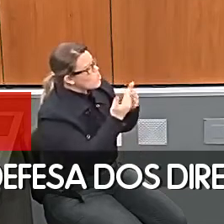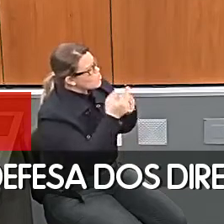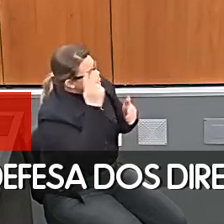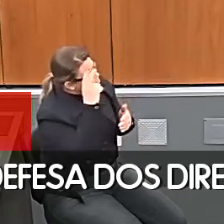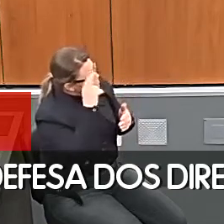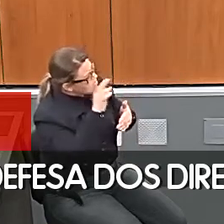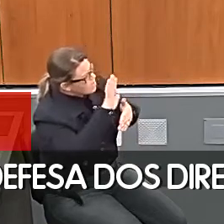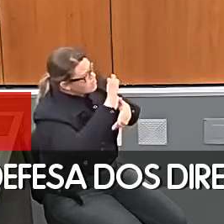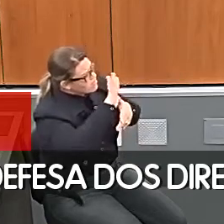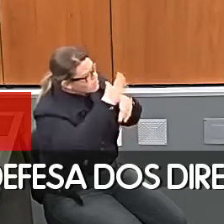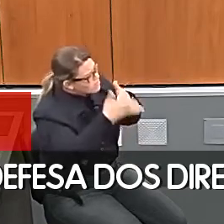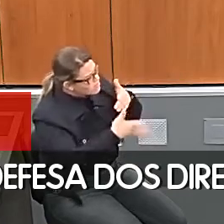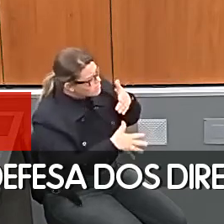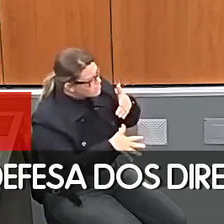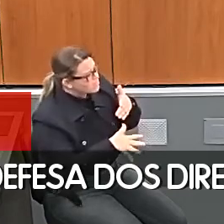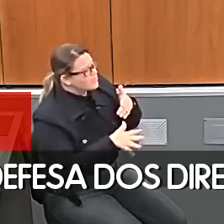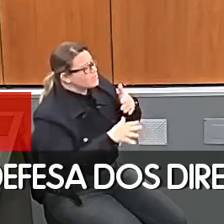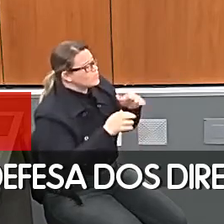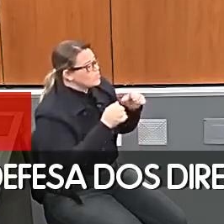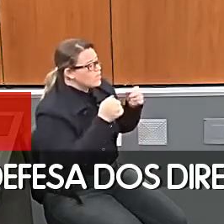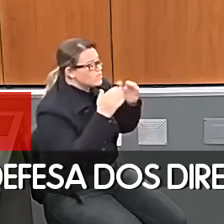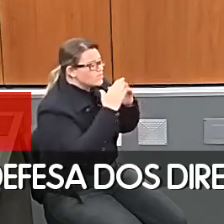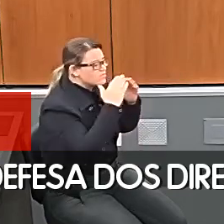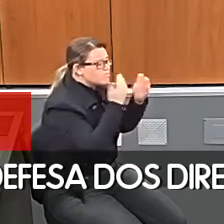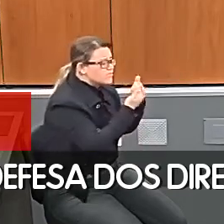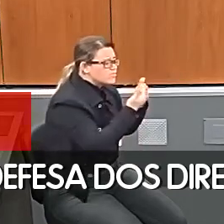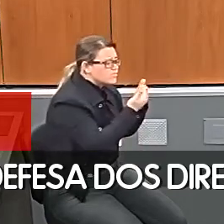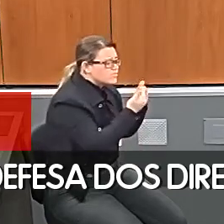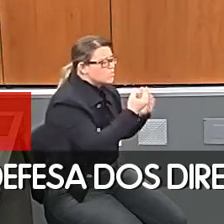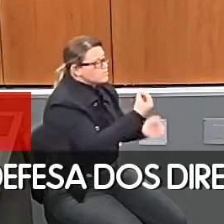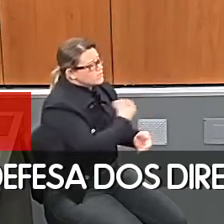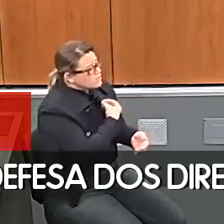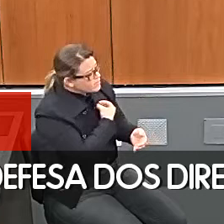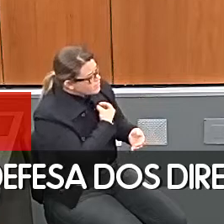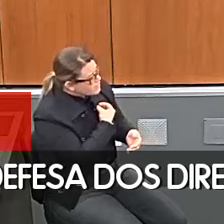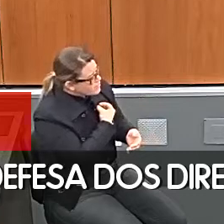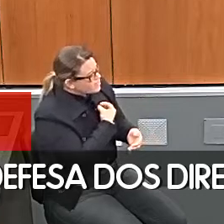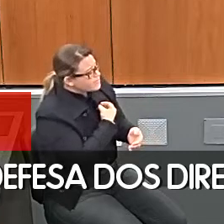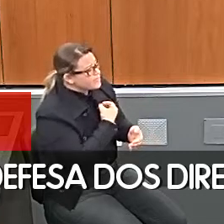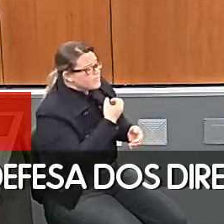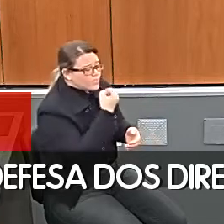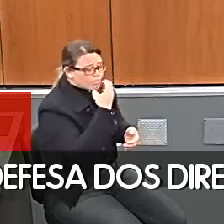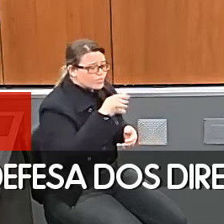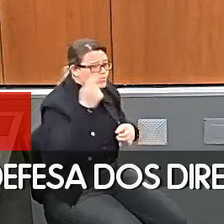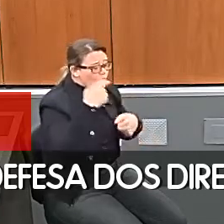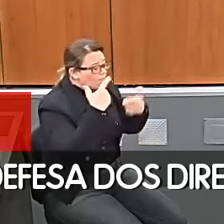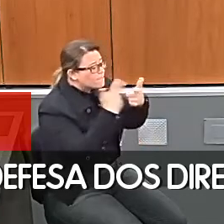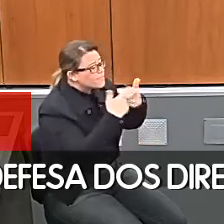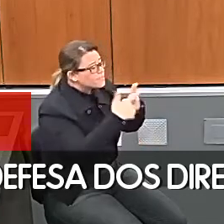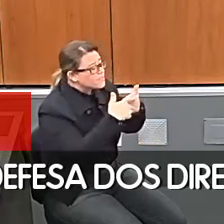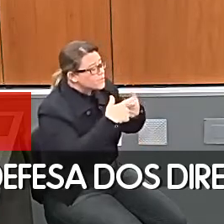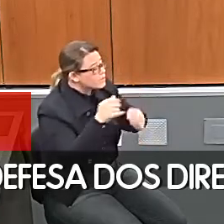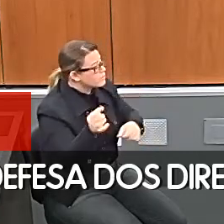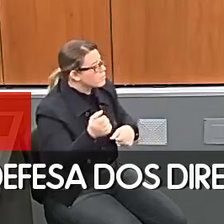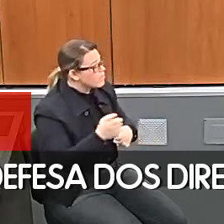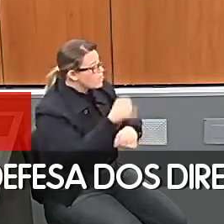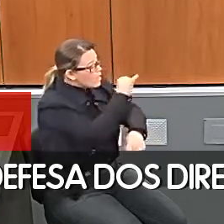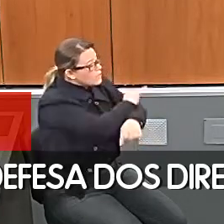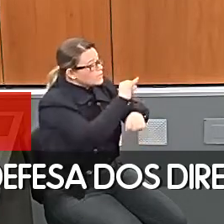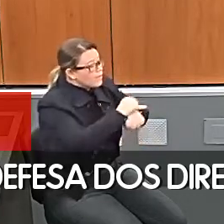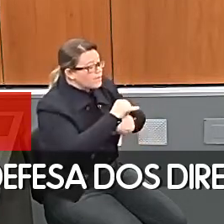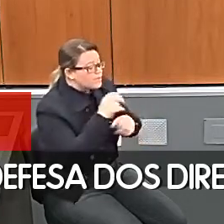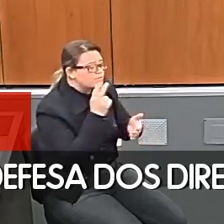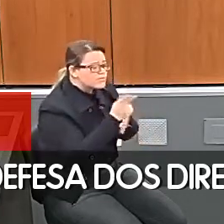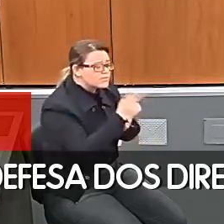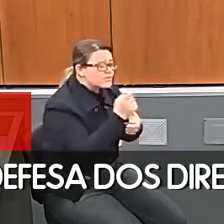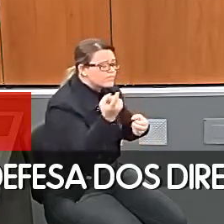buscar capacitação em BH. Então, já passou da hora de BH ir ao interior. E o tema desse evento